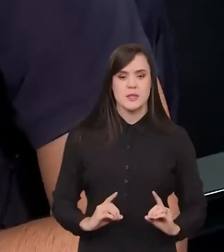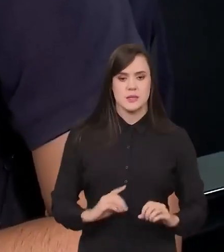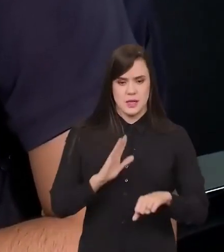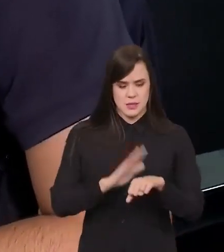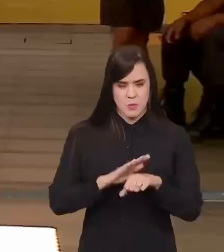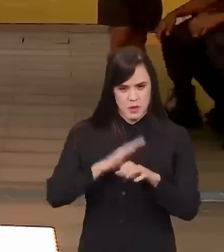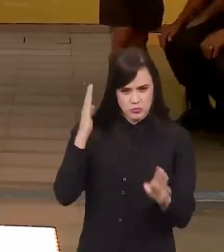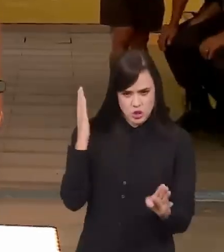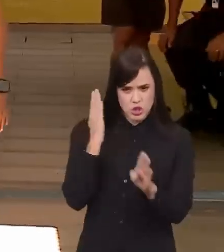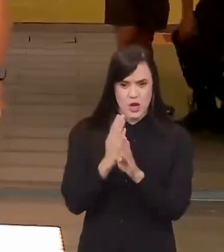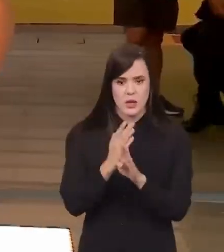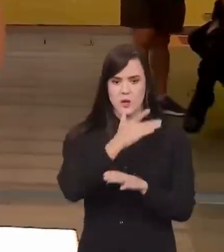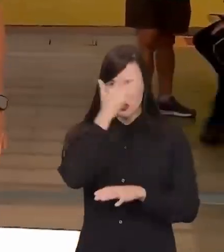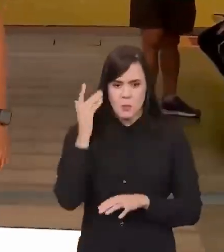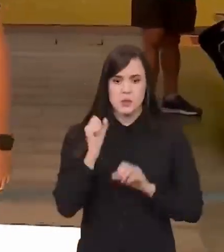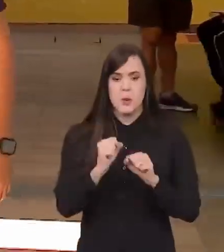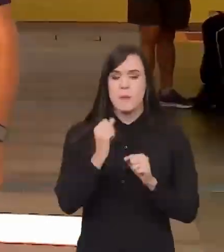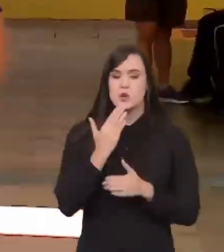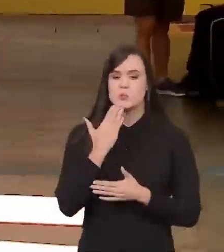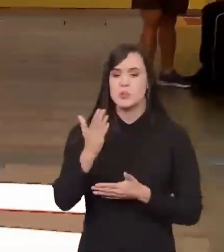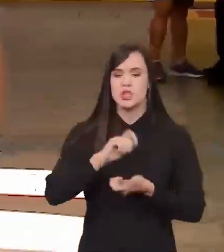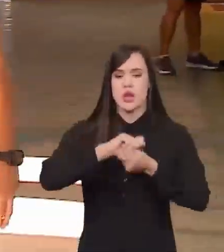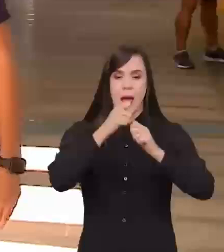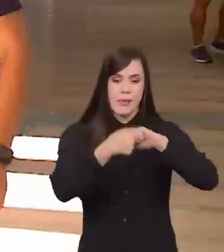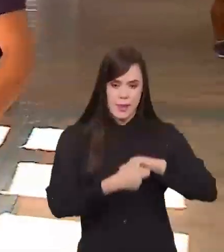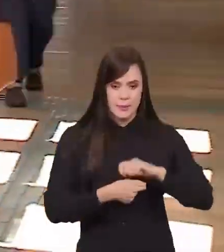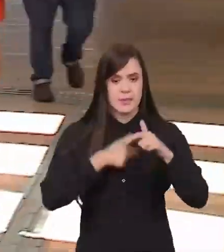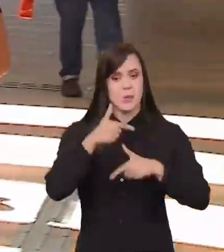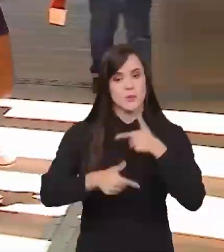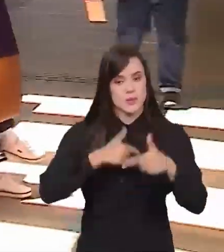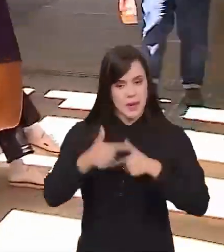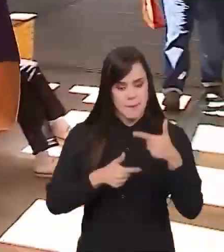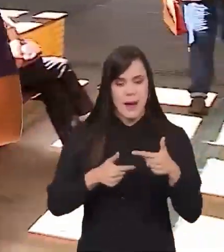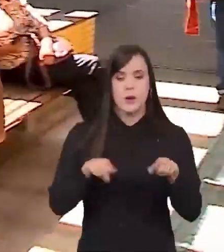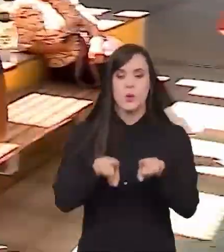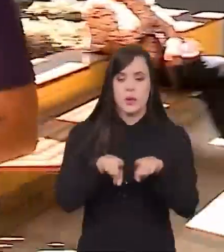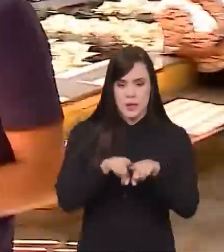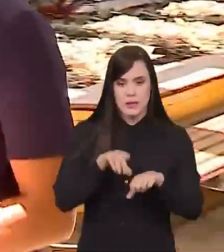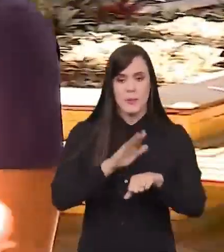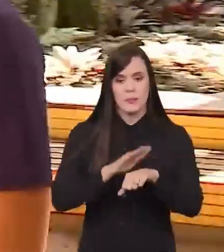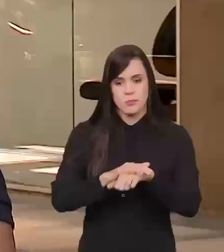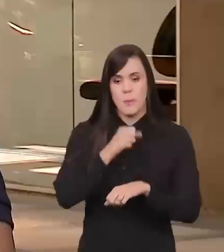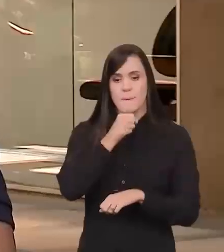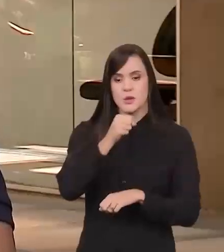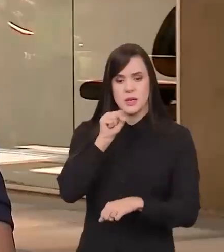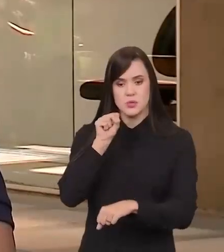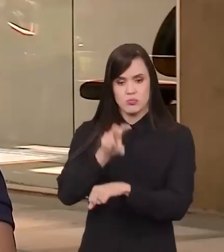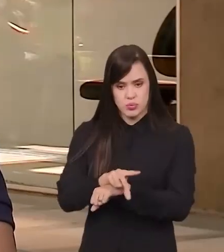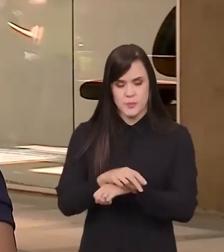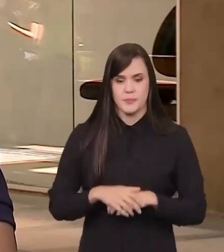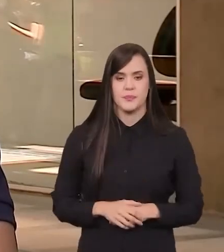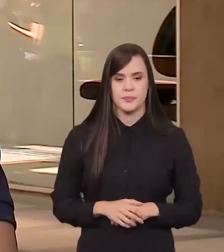declarar o diagnóstico, a pessoa pode solicitar adaptações no ambiente de trabalho e também nos processos seletivos. A